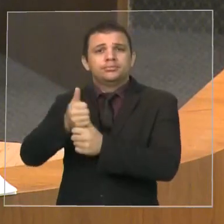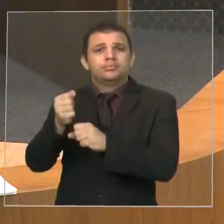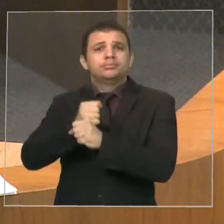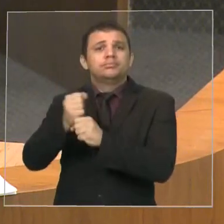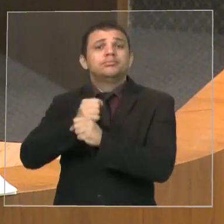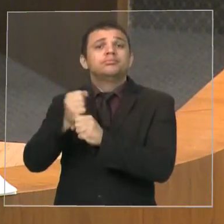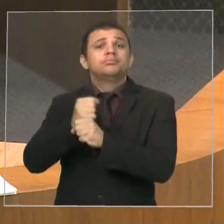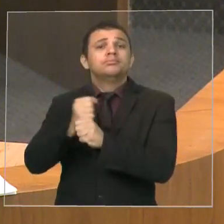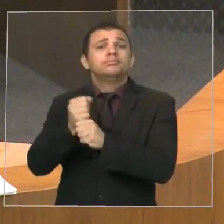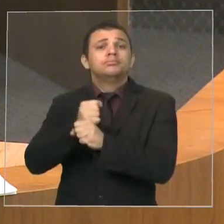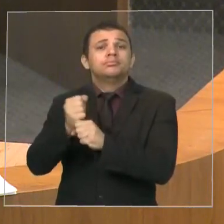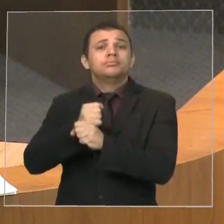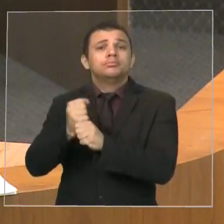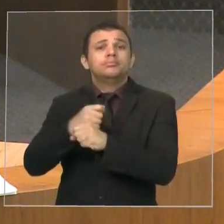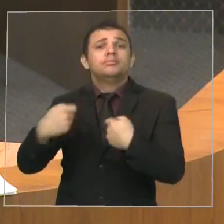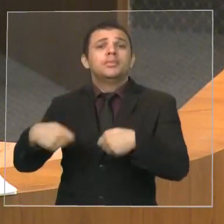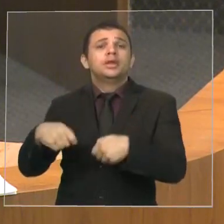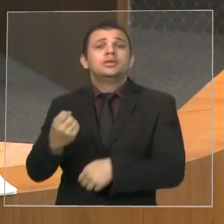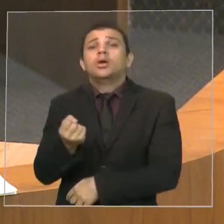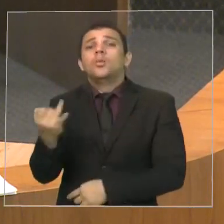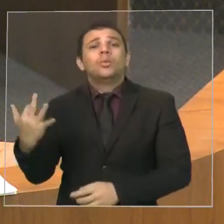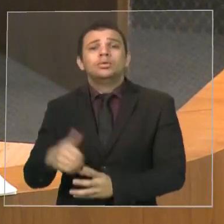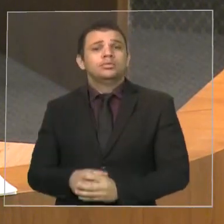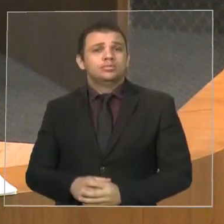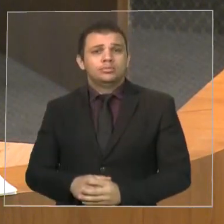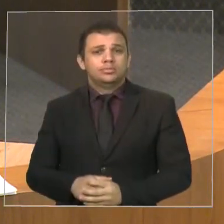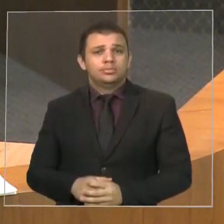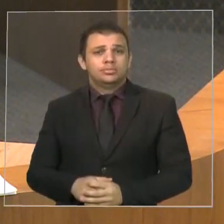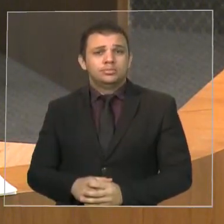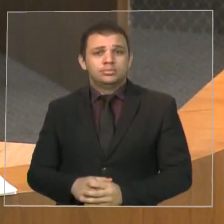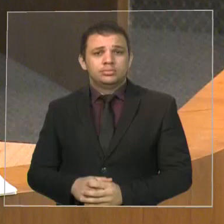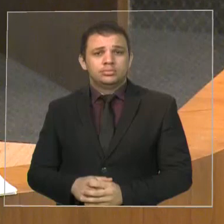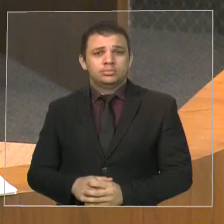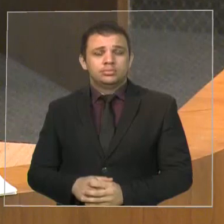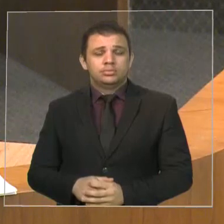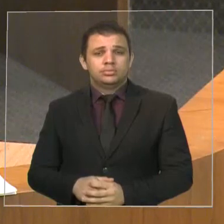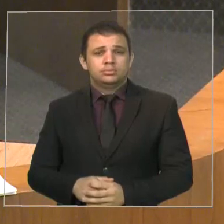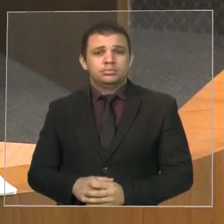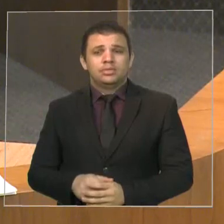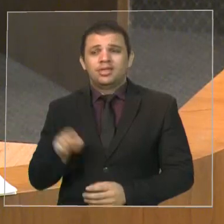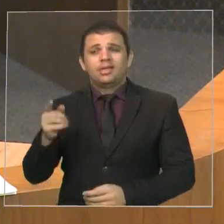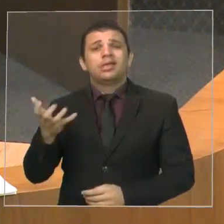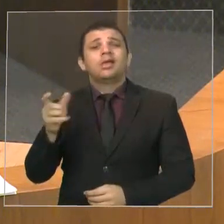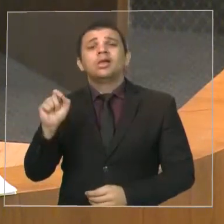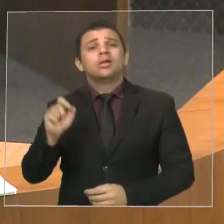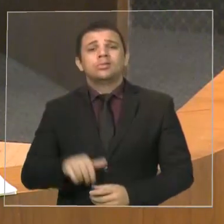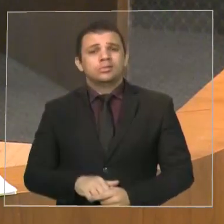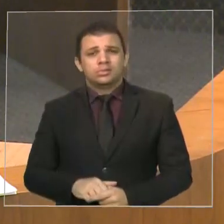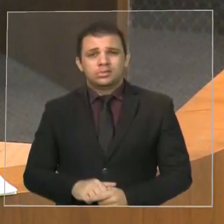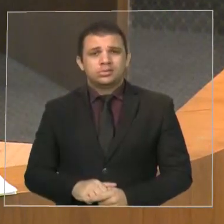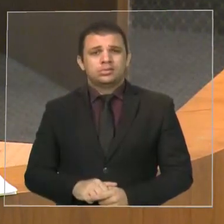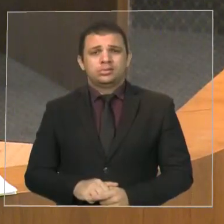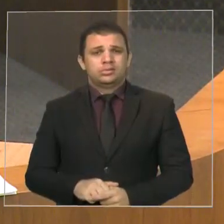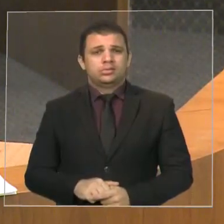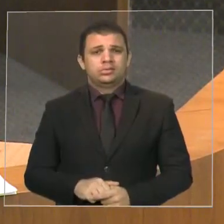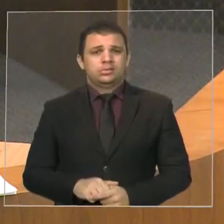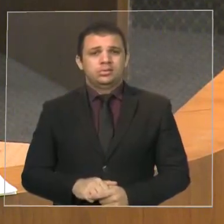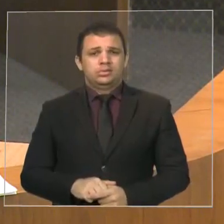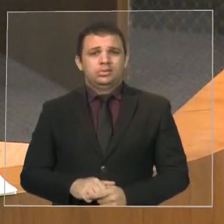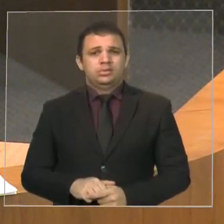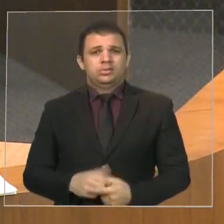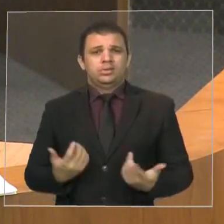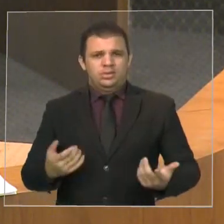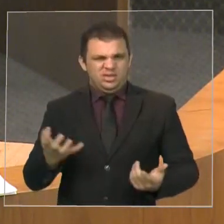precisaria para, na cabeça dele, poder dar algum rumo em alguma coisa. Ele quer o quê? Ele quer um